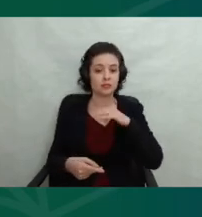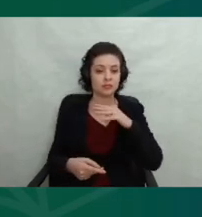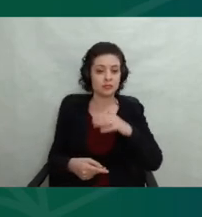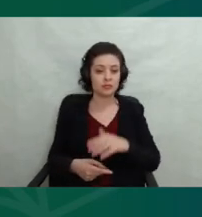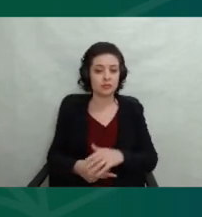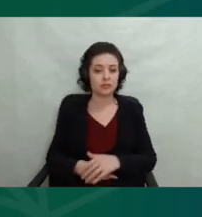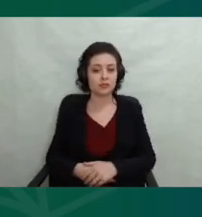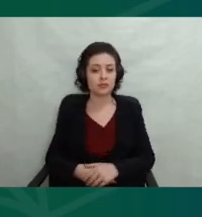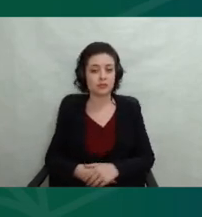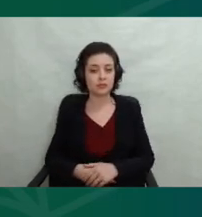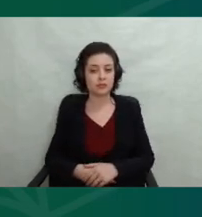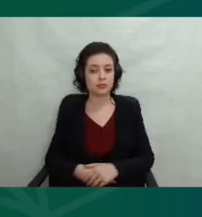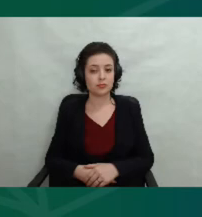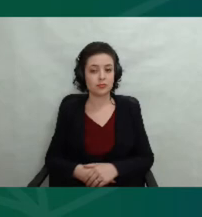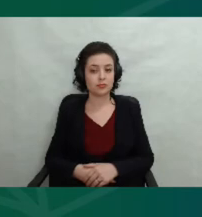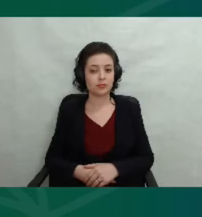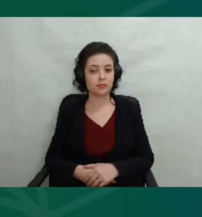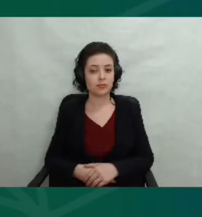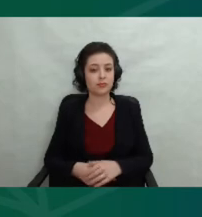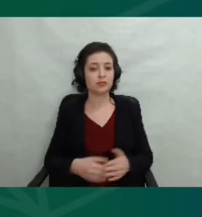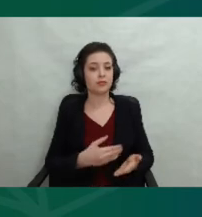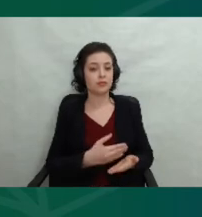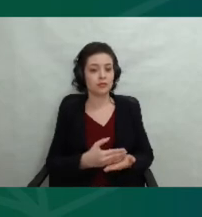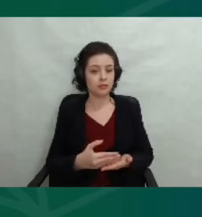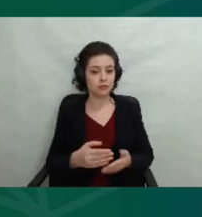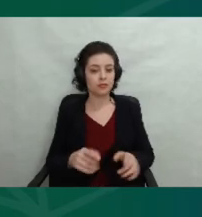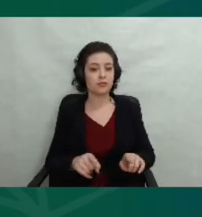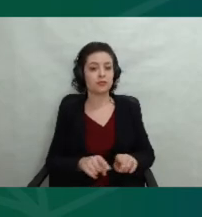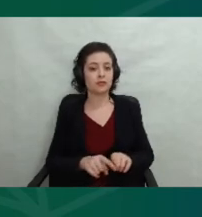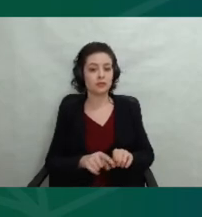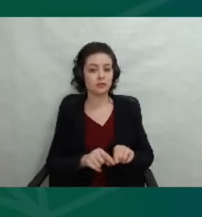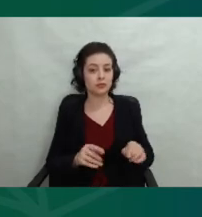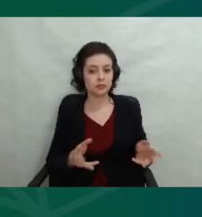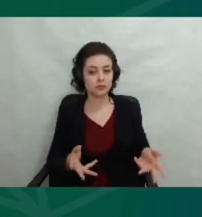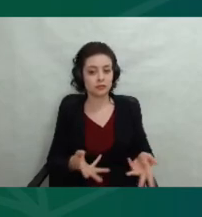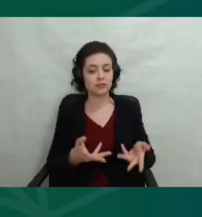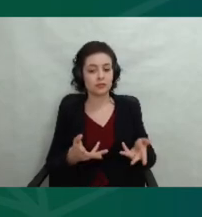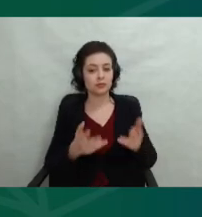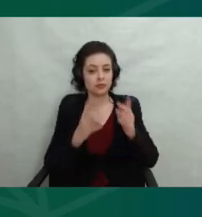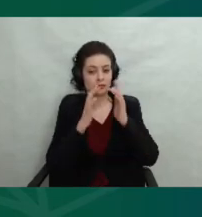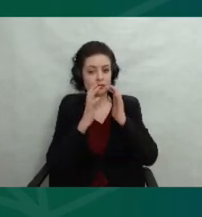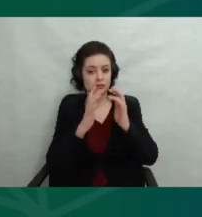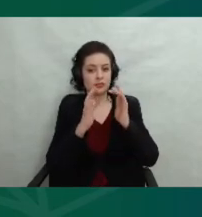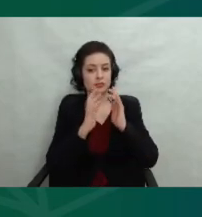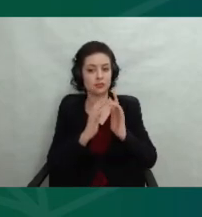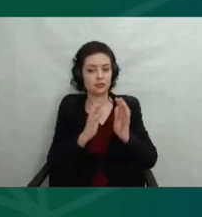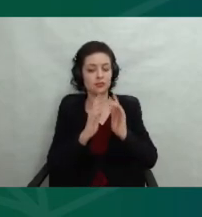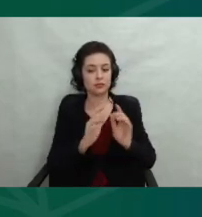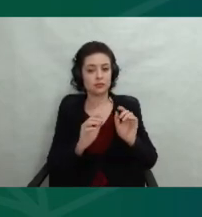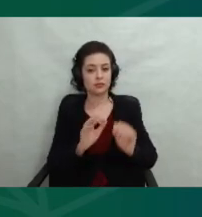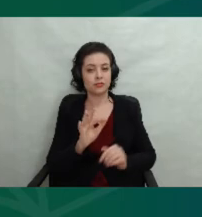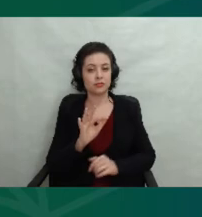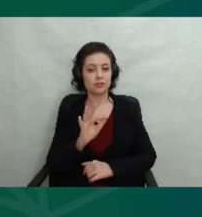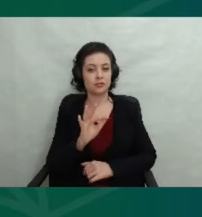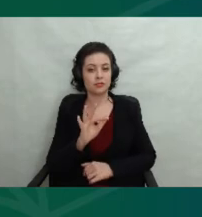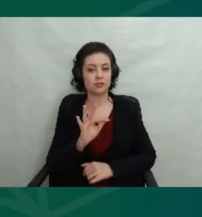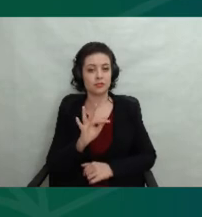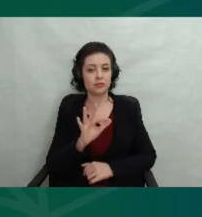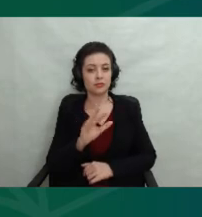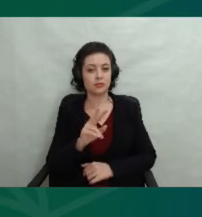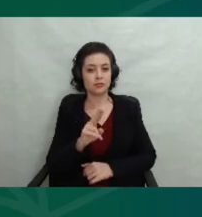Começamos a trabalhar também com estimulantes do sistema nervoso e começamos a trabalhar com a fluoxetina em paralelo com